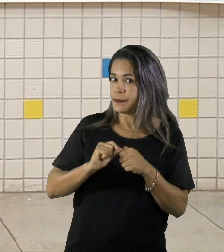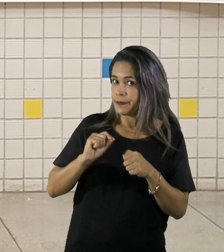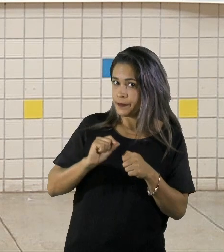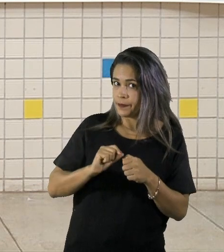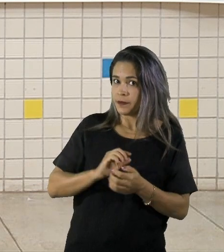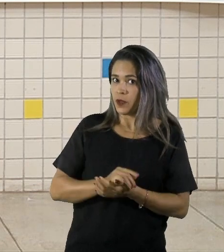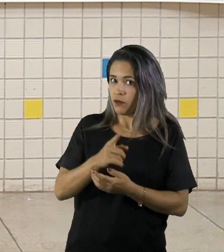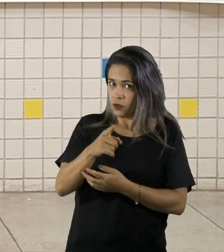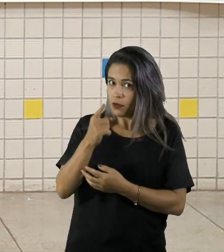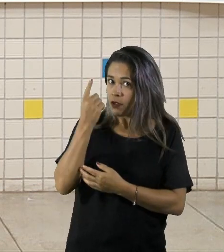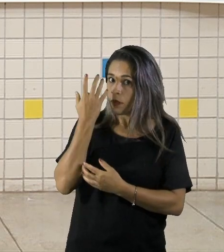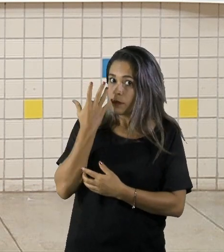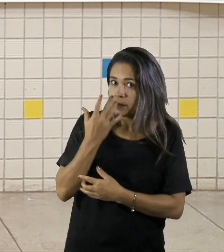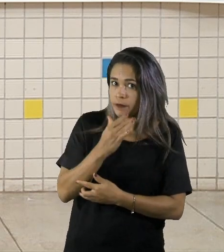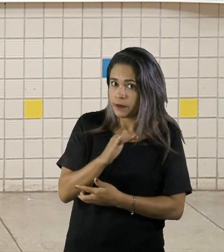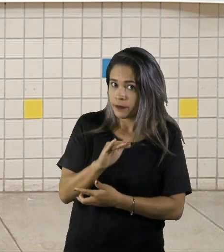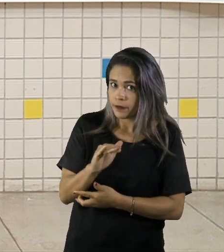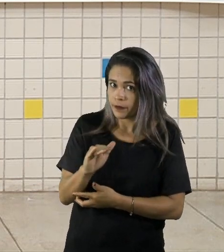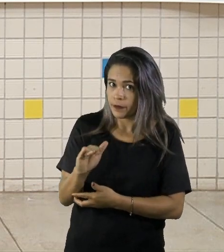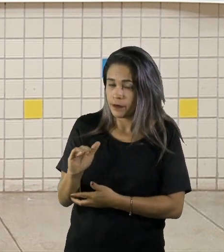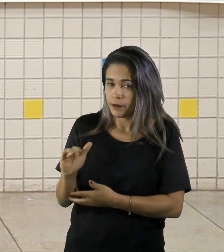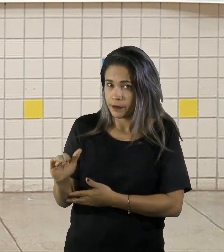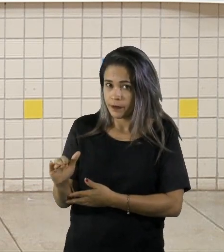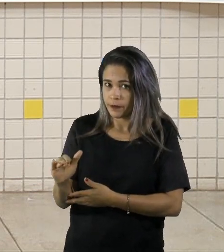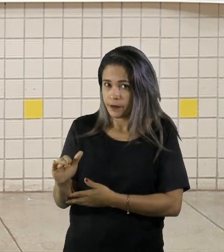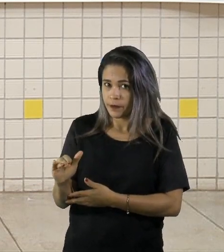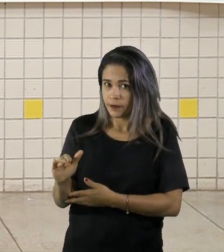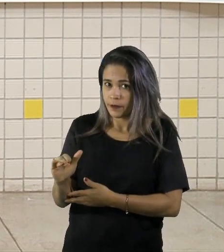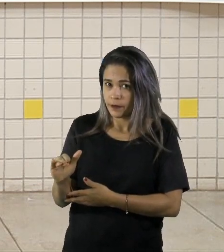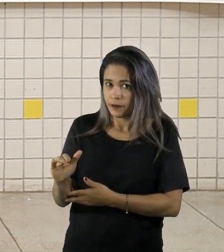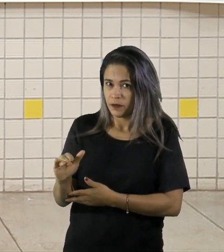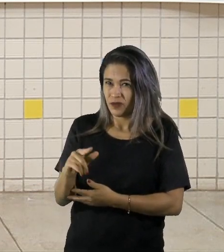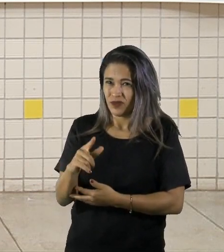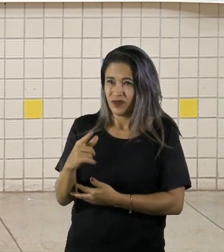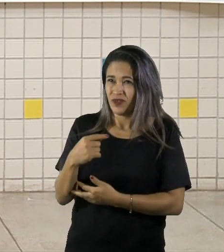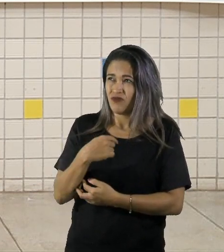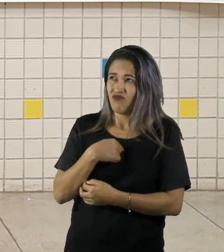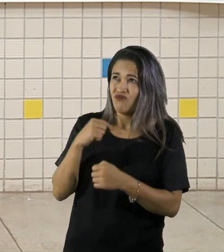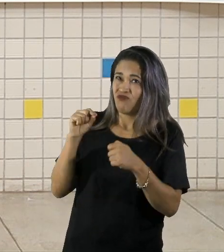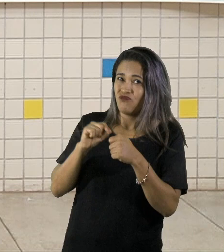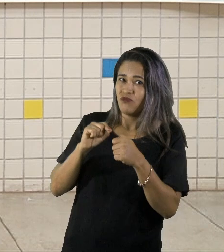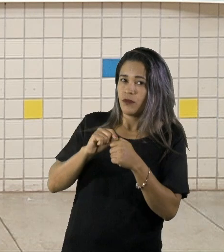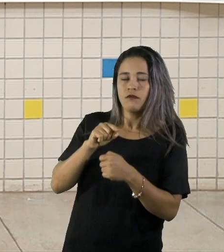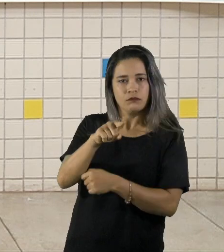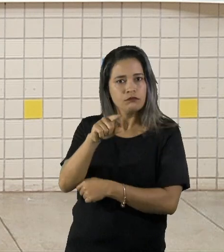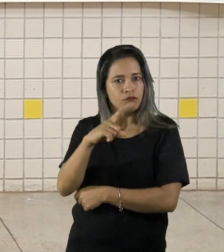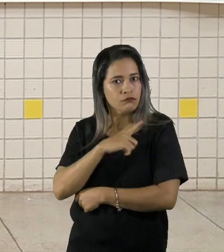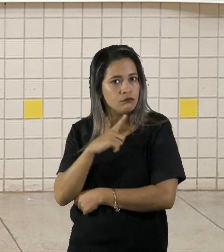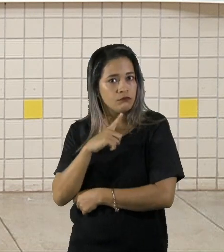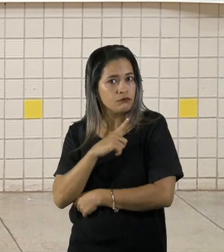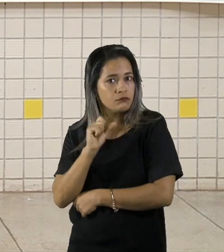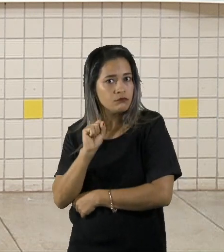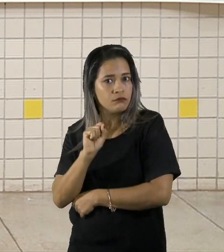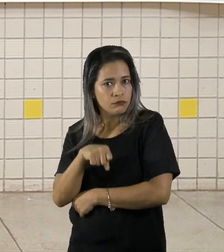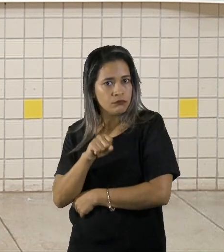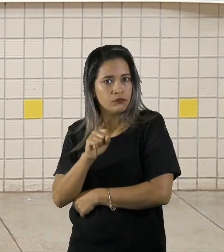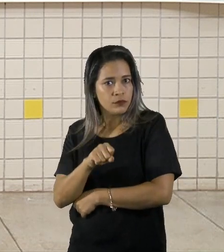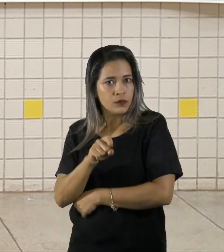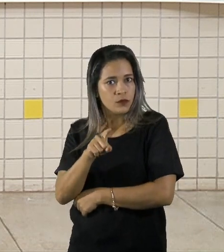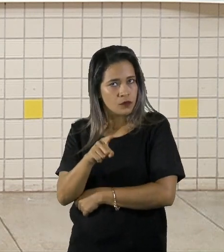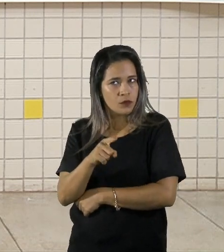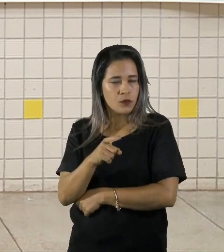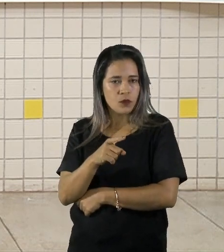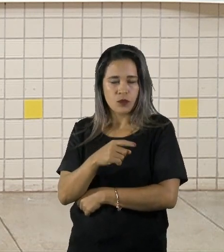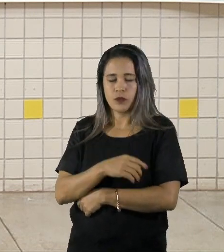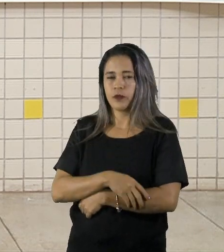você é uma criança, que você não tem muito o que fazer, mas você tem sim algo que você pode